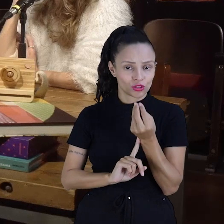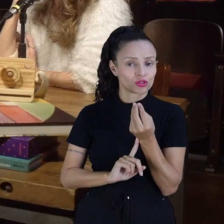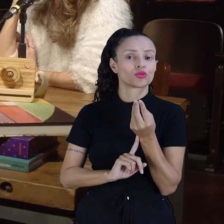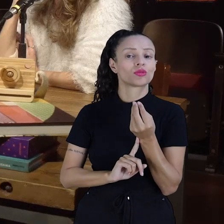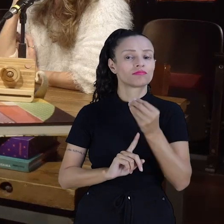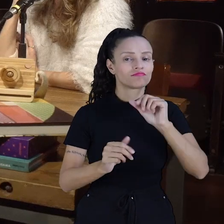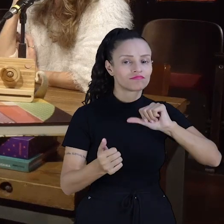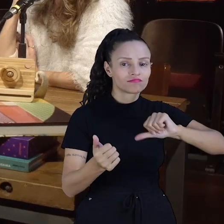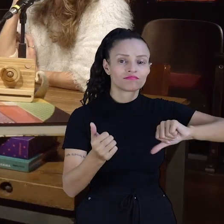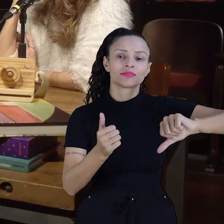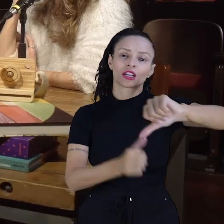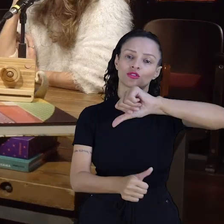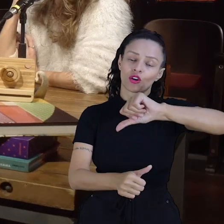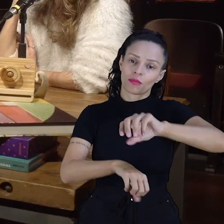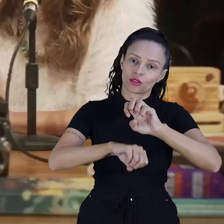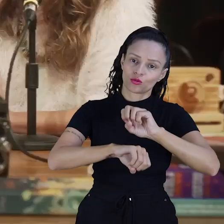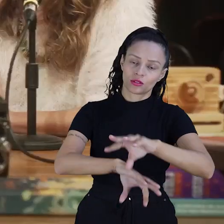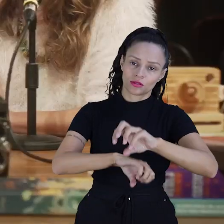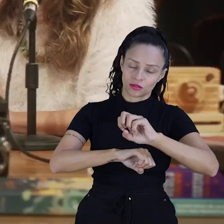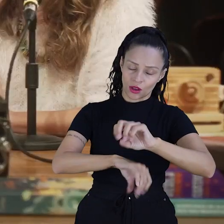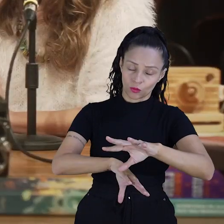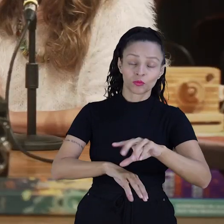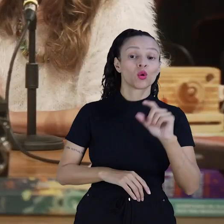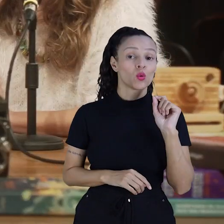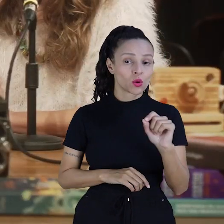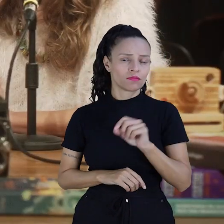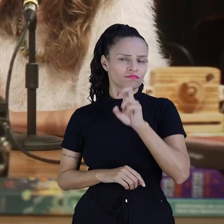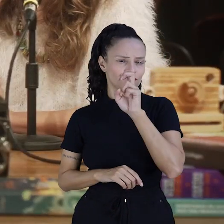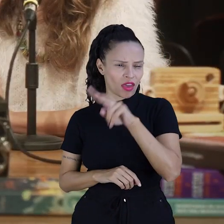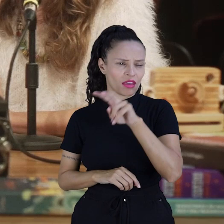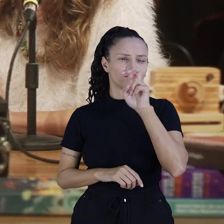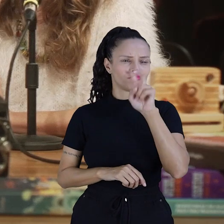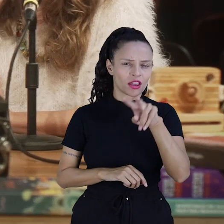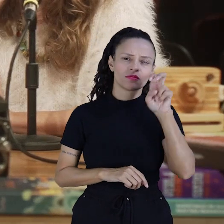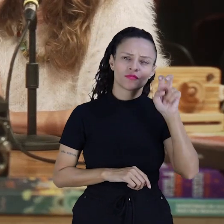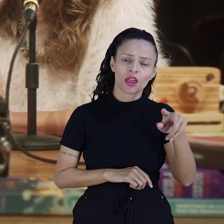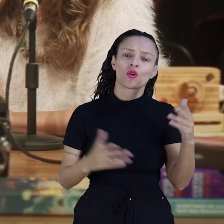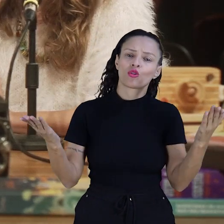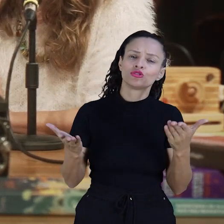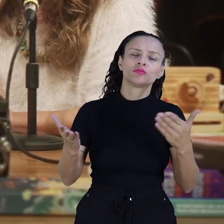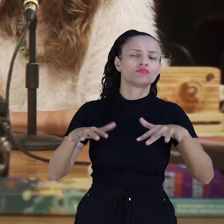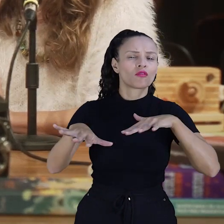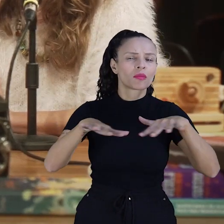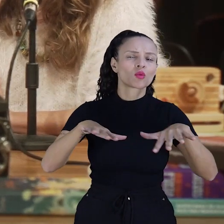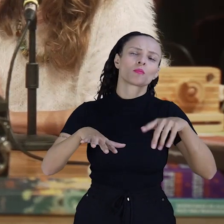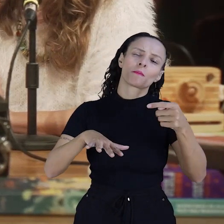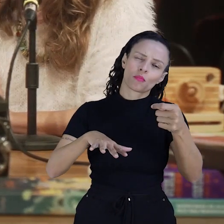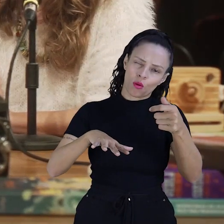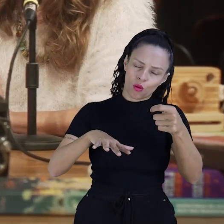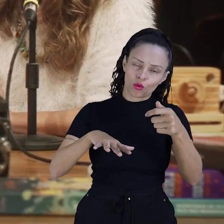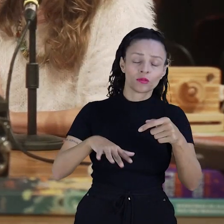conhecimento artístico e transforma isso em educação. O que a gente vê hoje é pouco esse